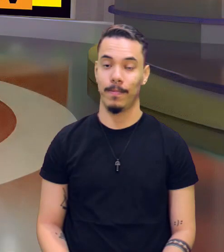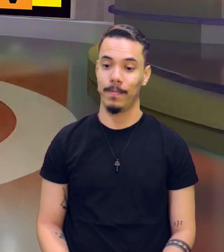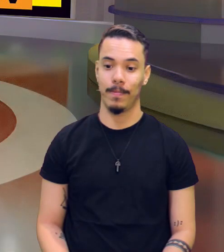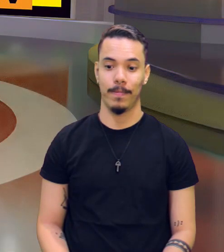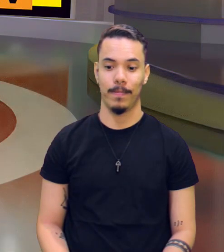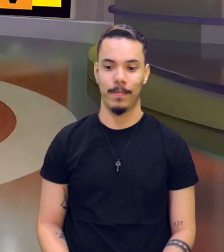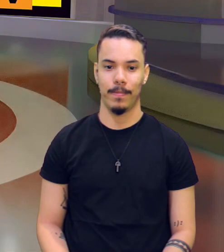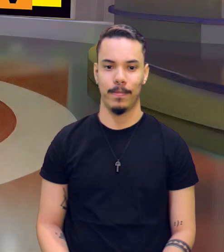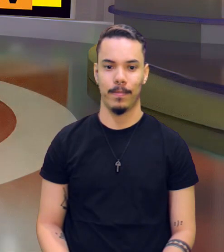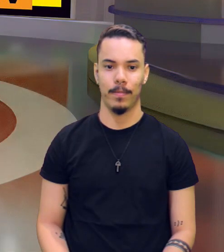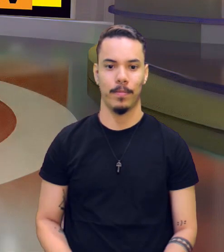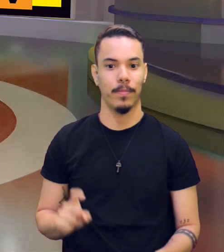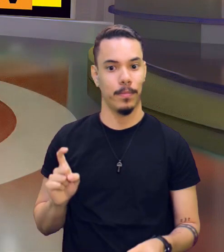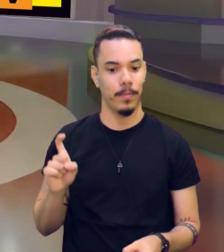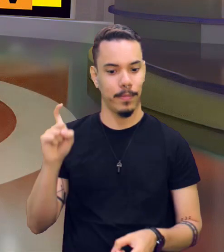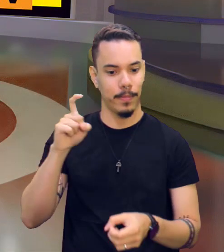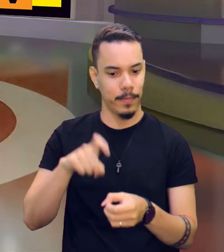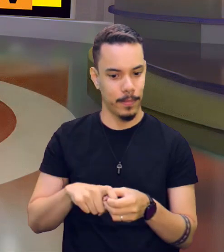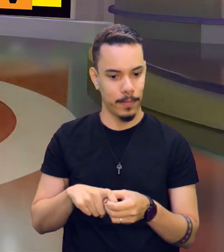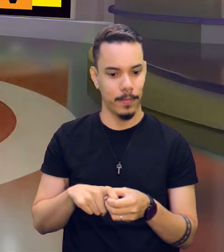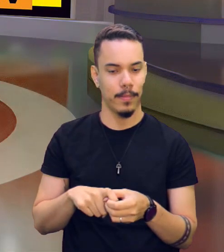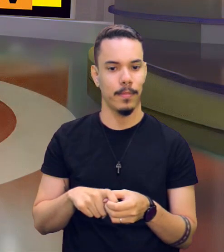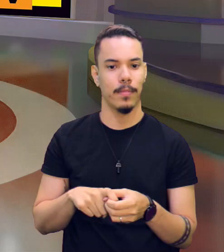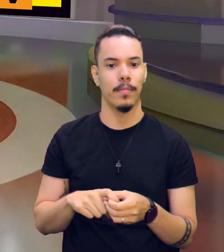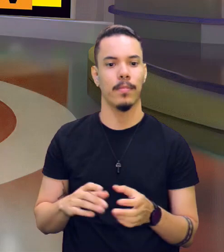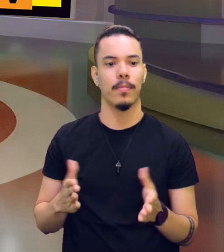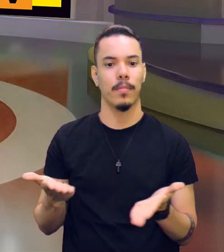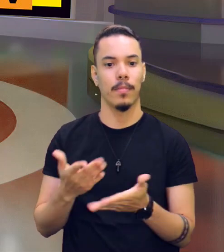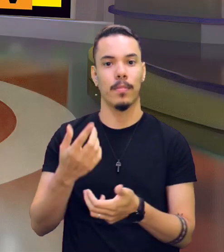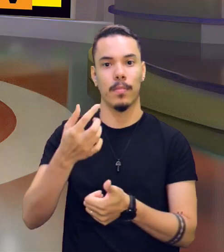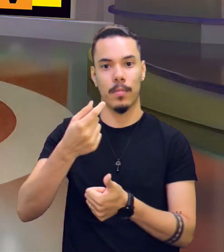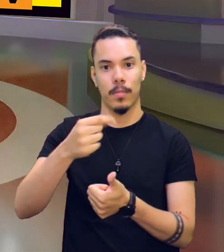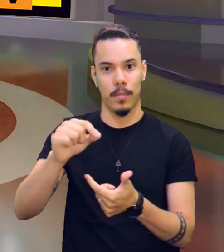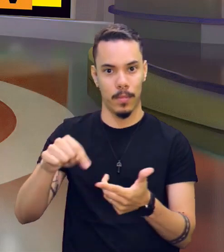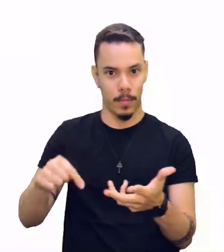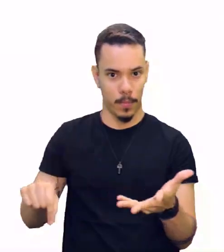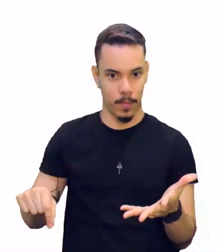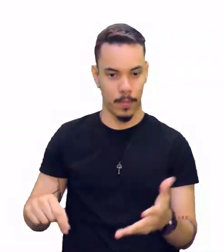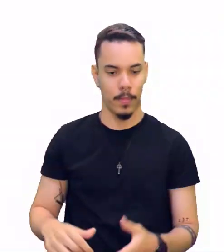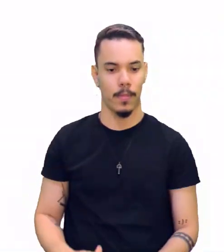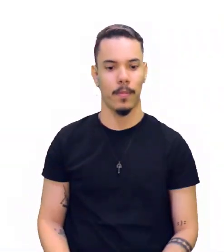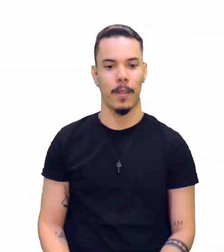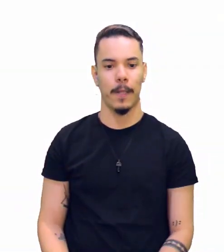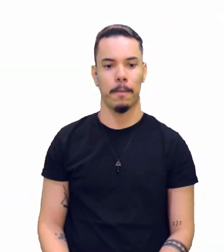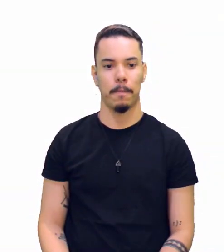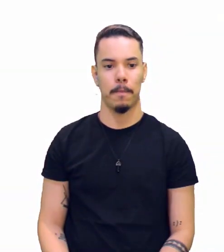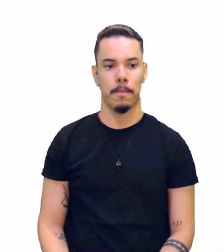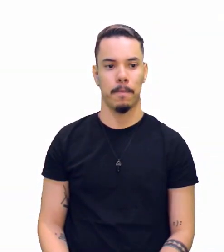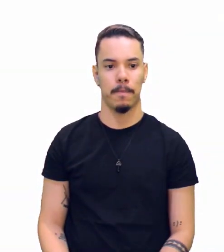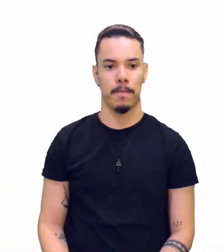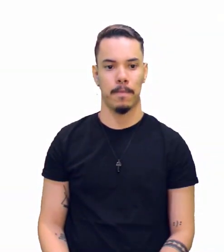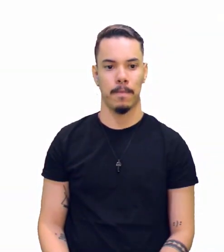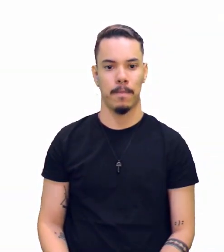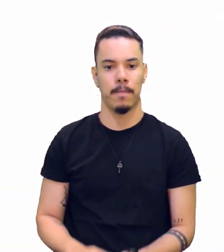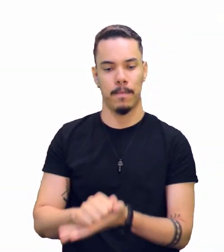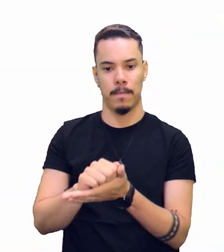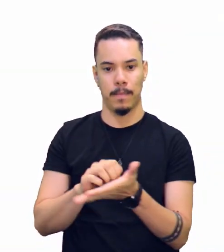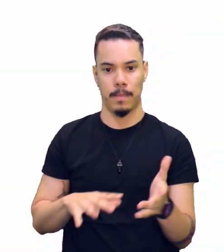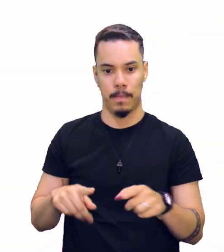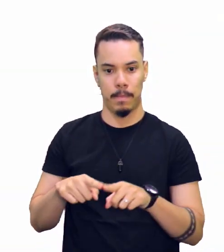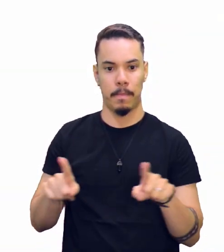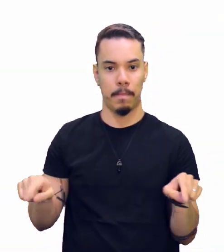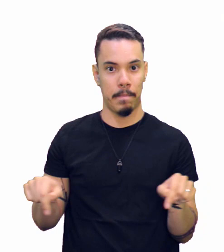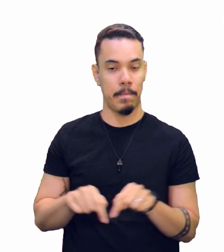I'm back estou de volta And let's correct let's go atividade de sala